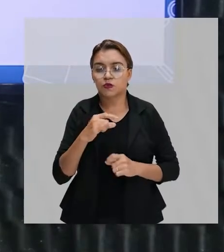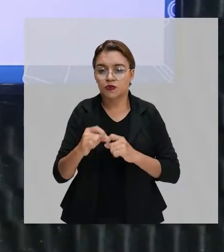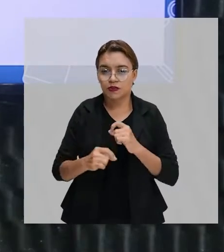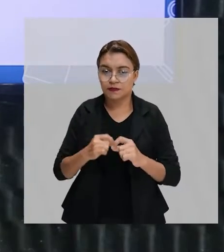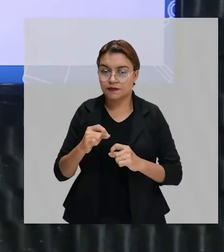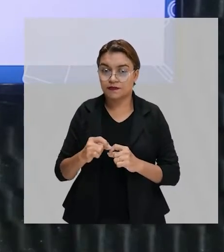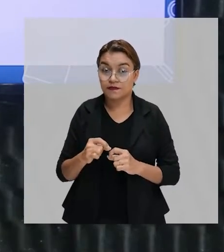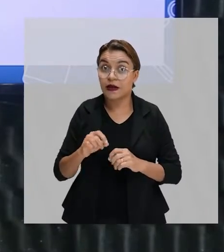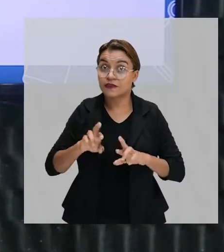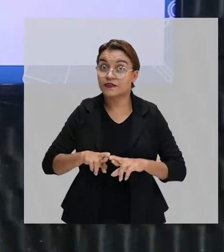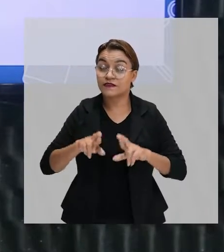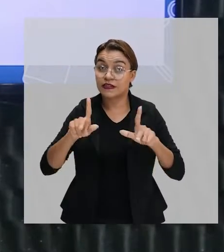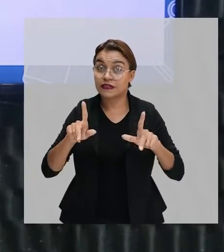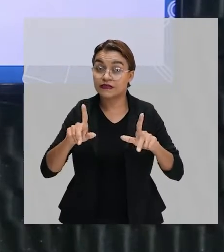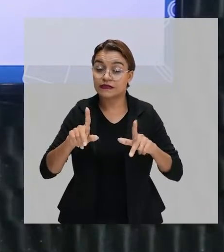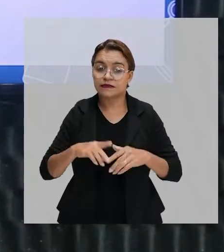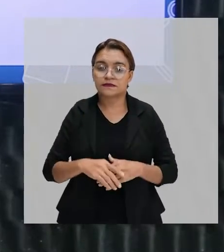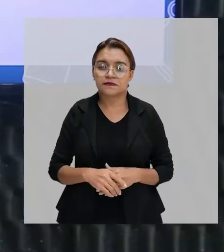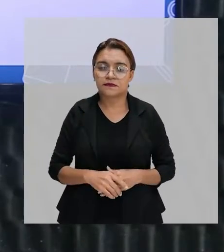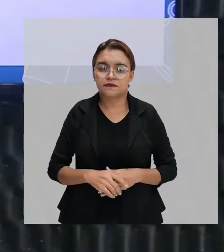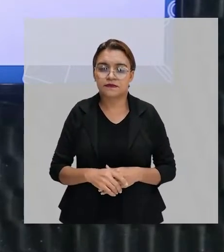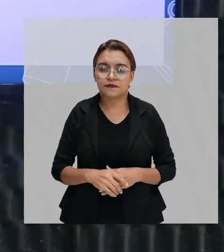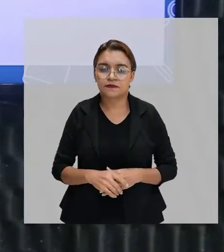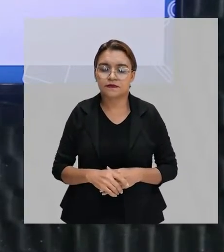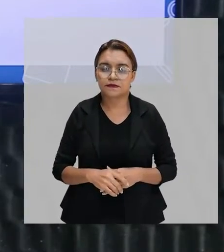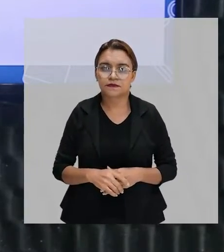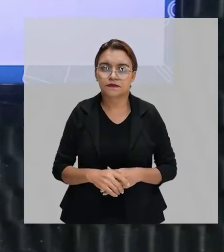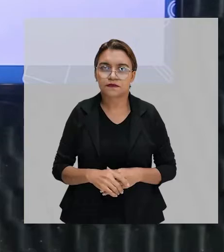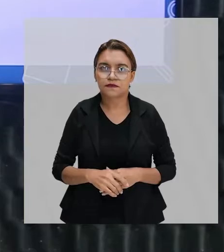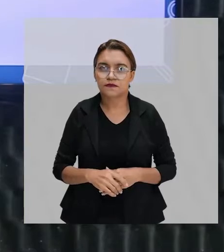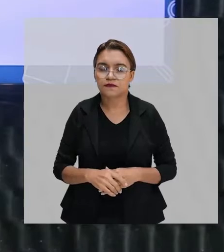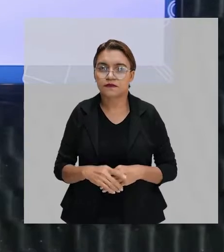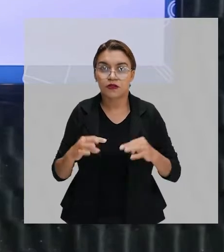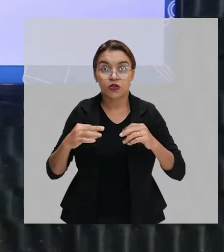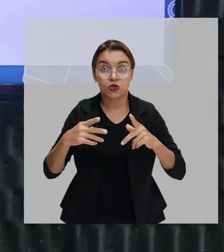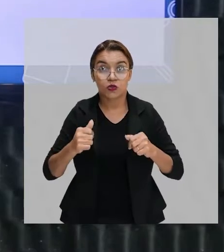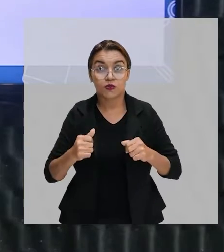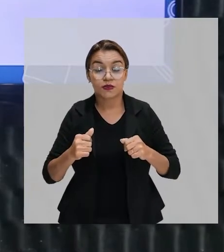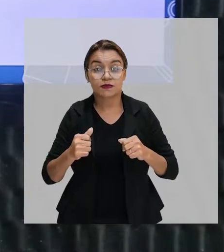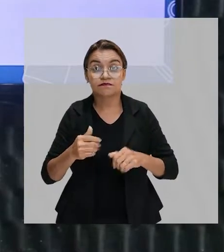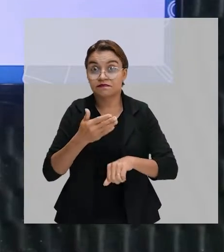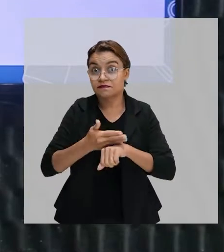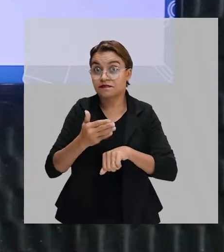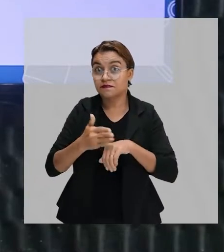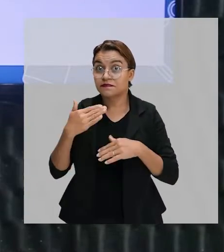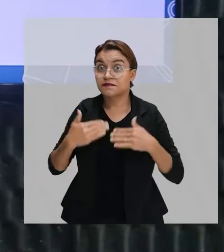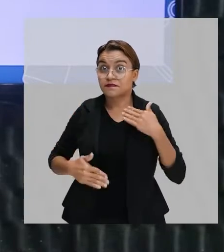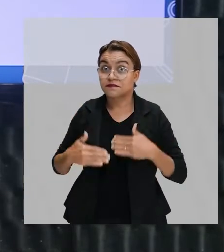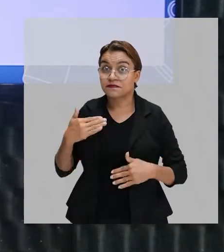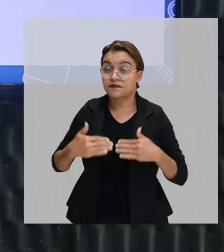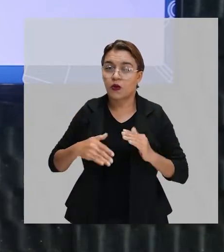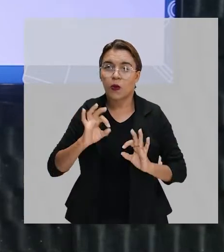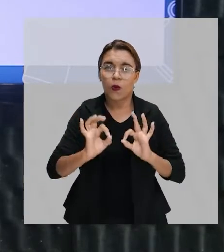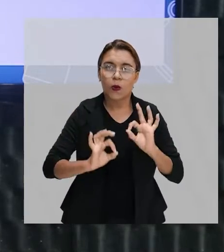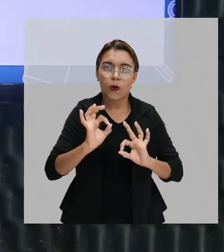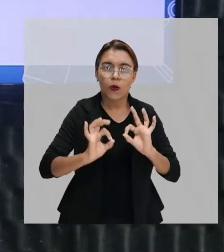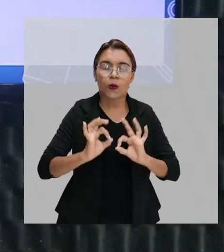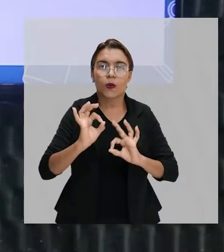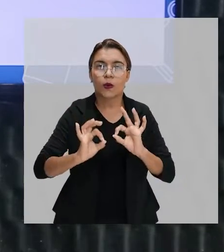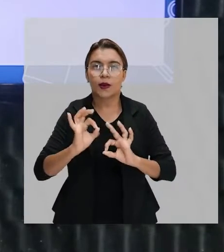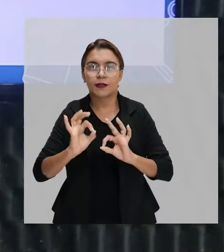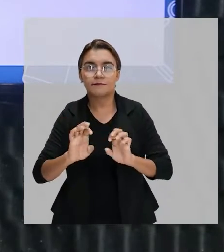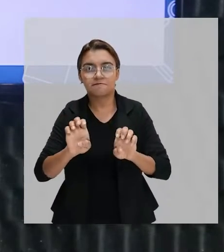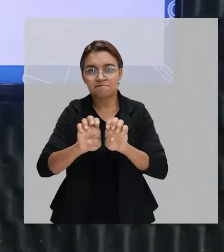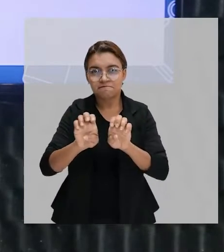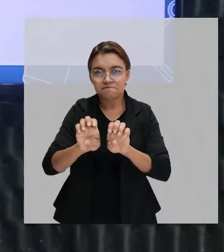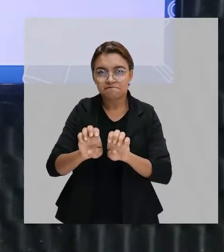aqui que tá a diferença que tá a grande sacada é toda atividade física planejada estruturada